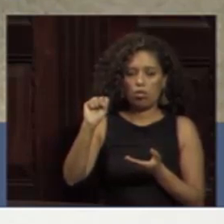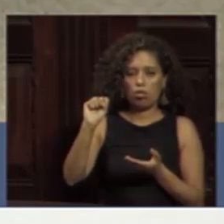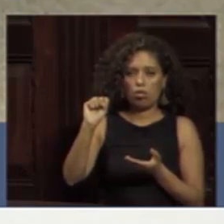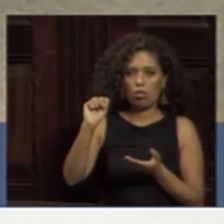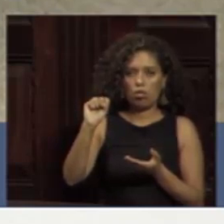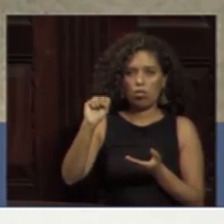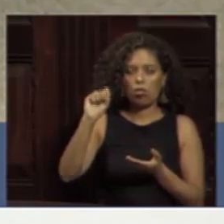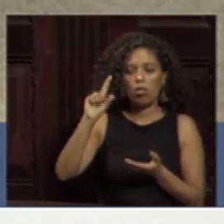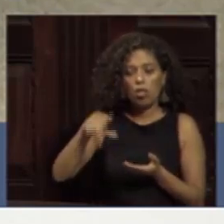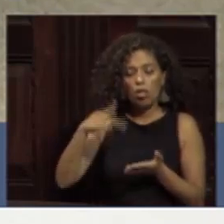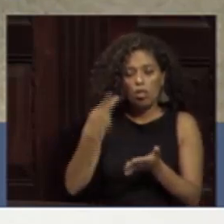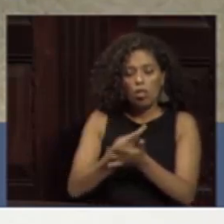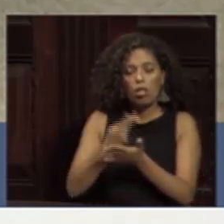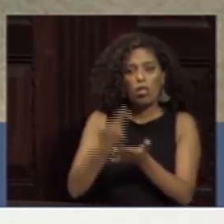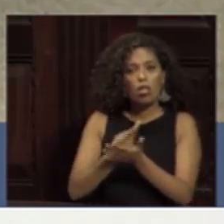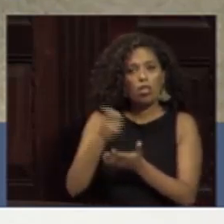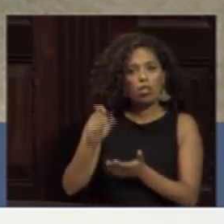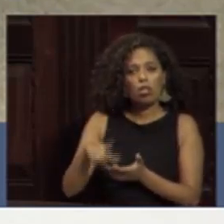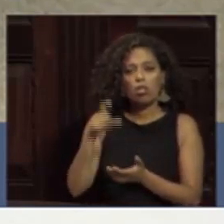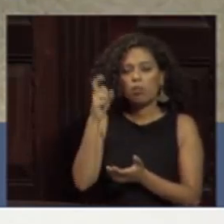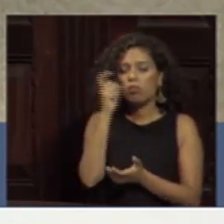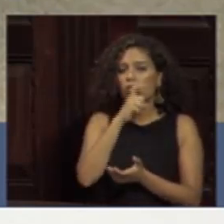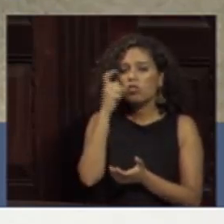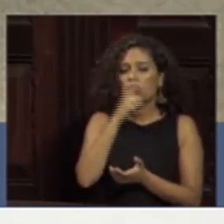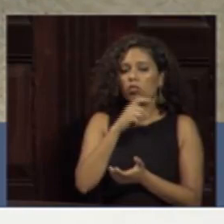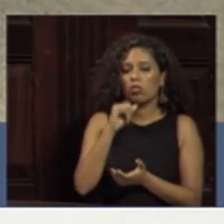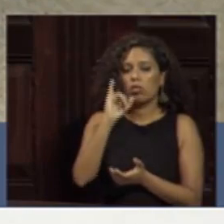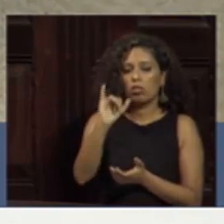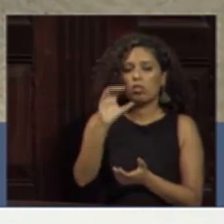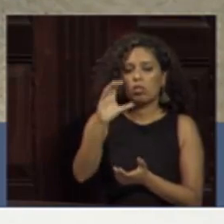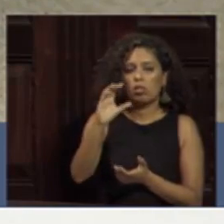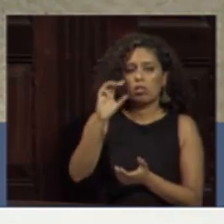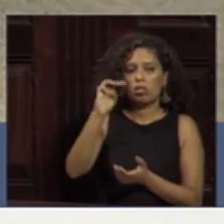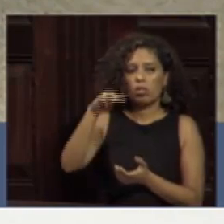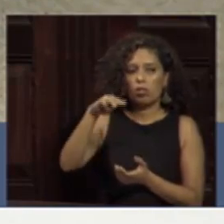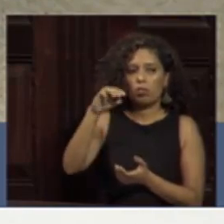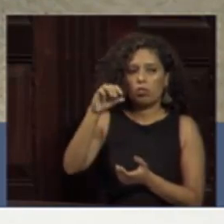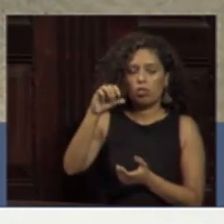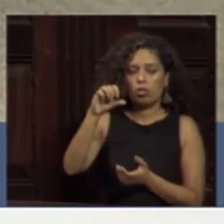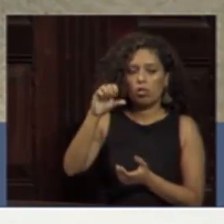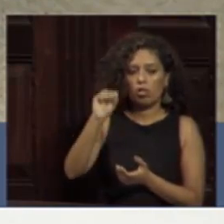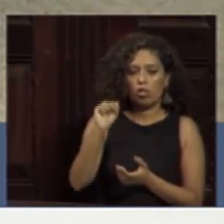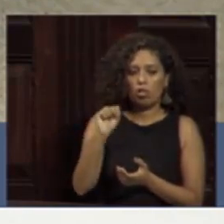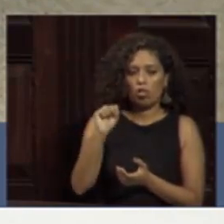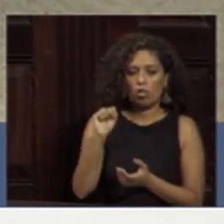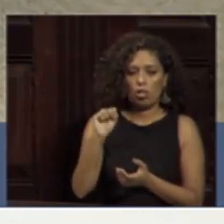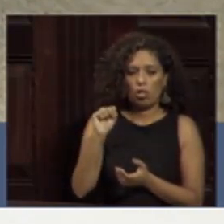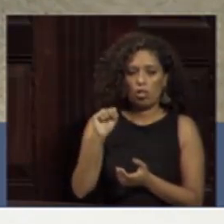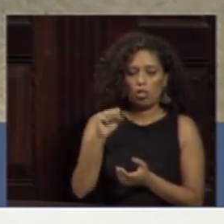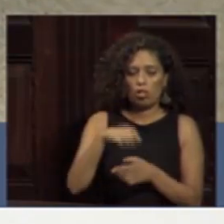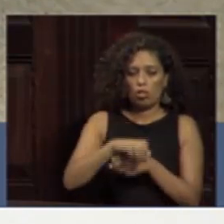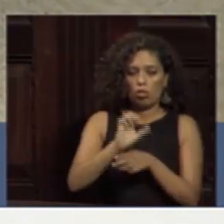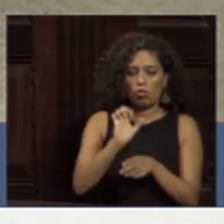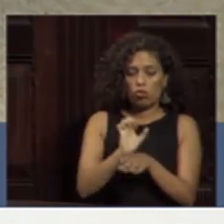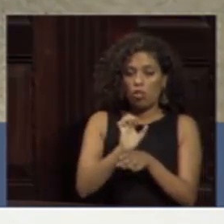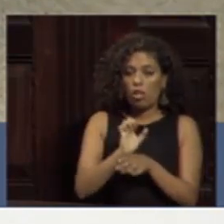mentira! Por quê? O ICMS interestadual é